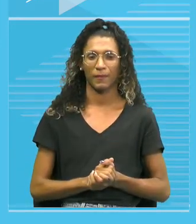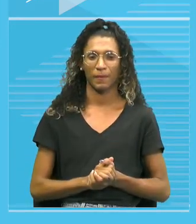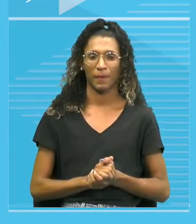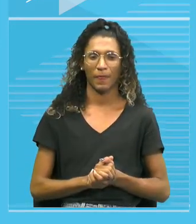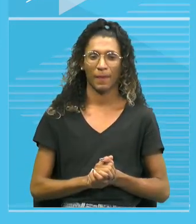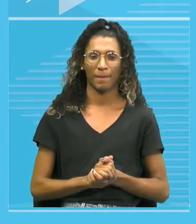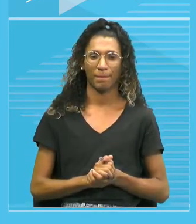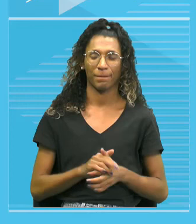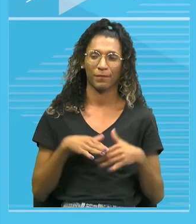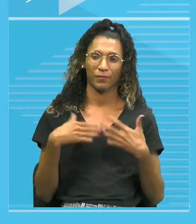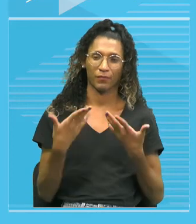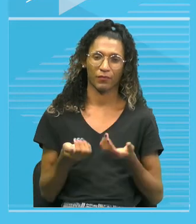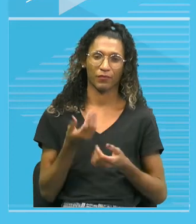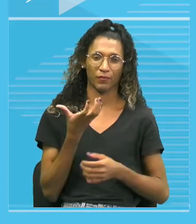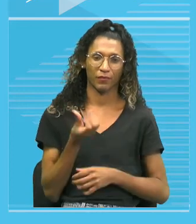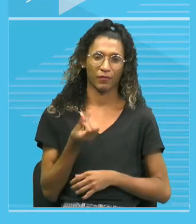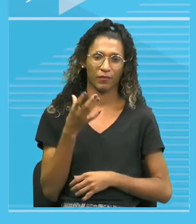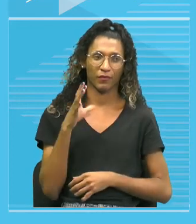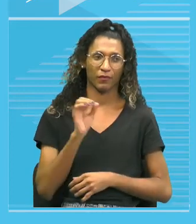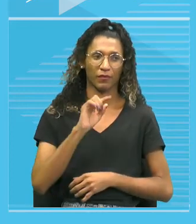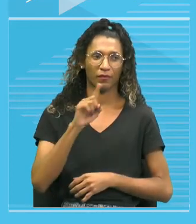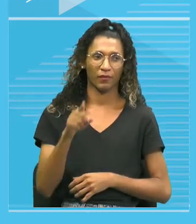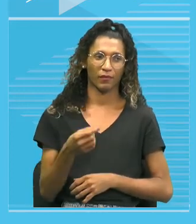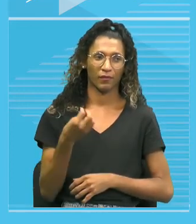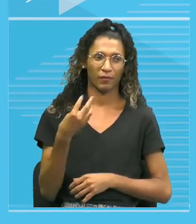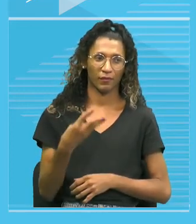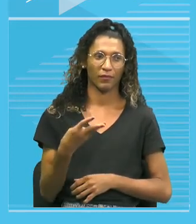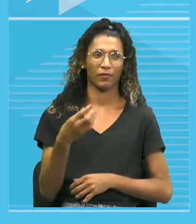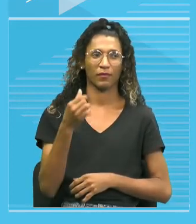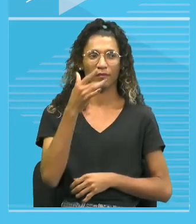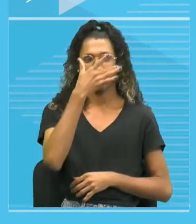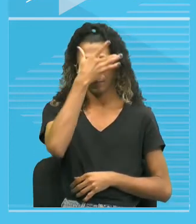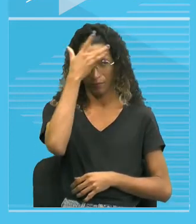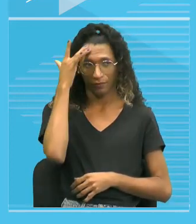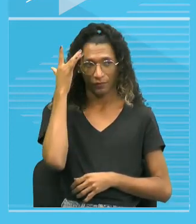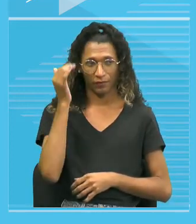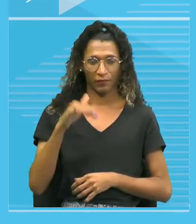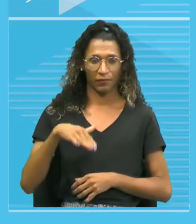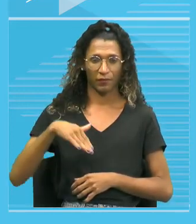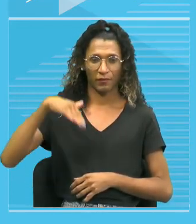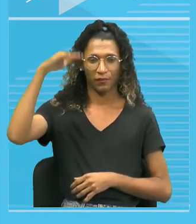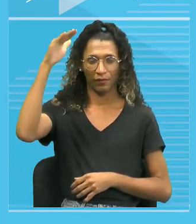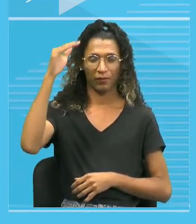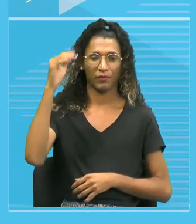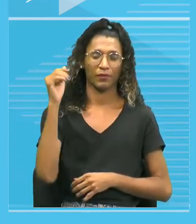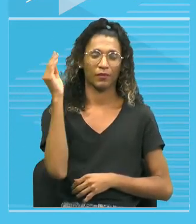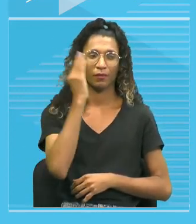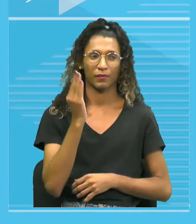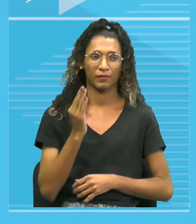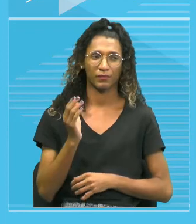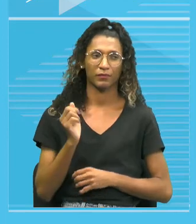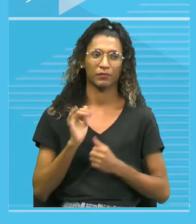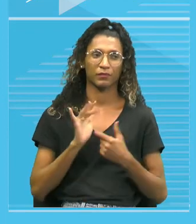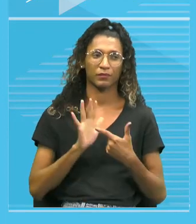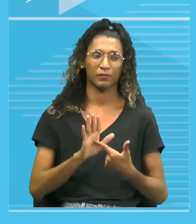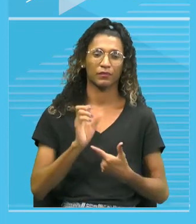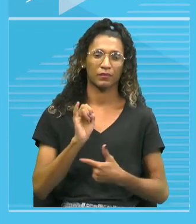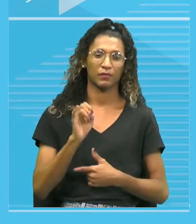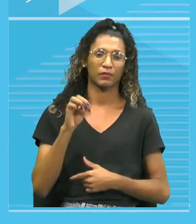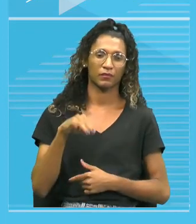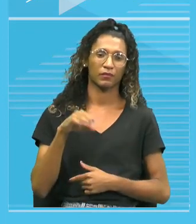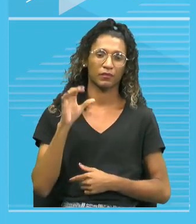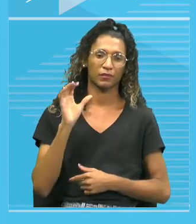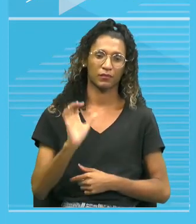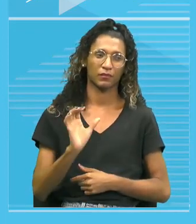Então, olha lá, 60,3% da população adulta do Brasil apresenta IMC maior que 25.